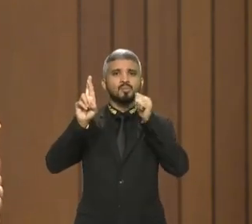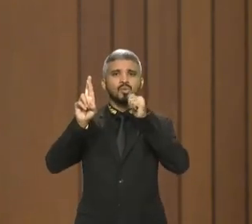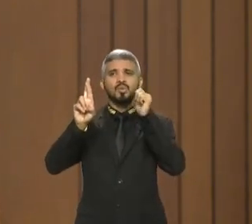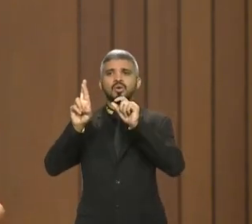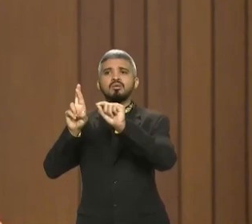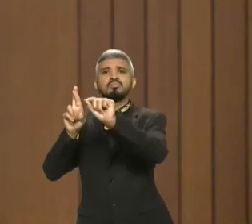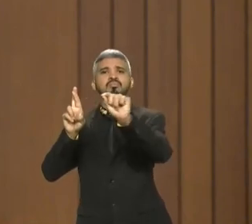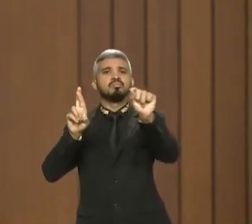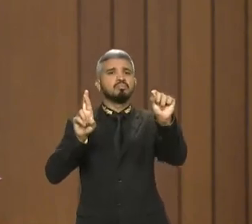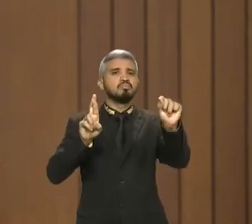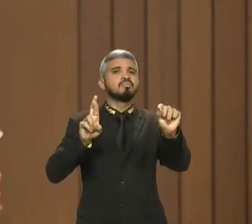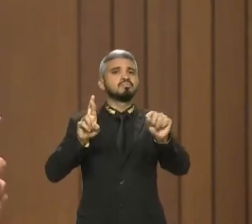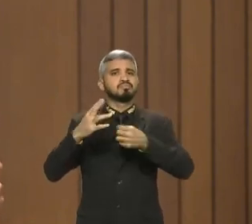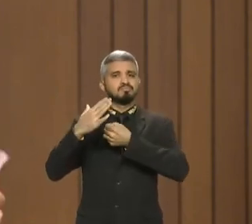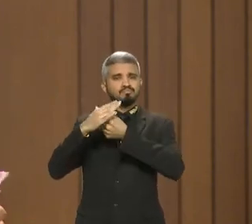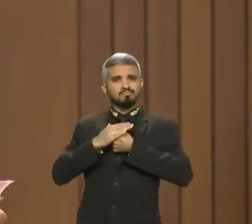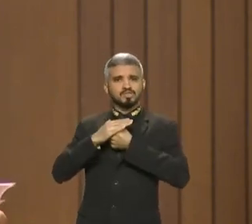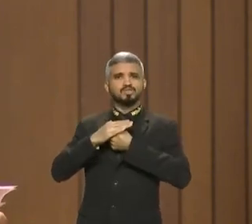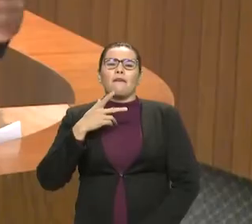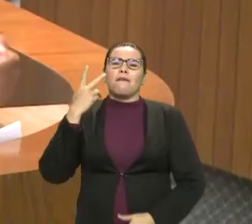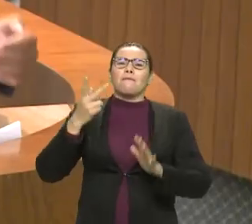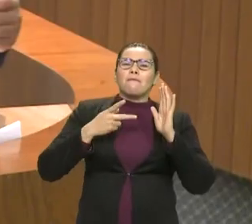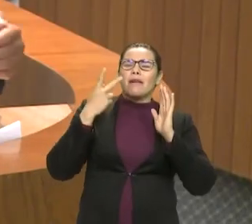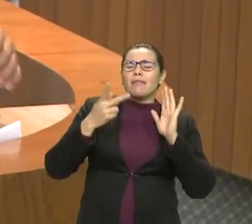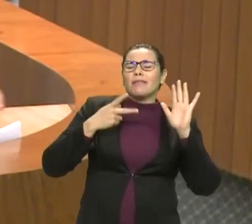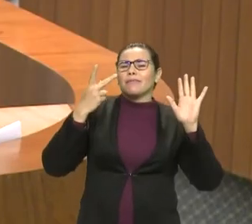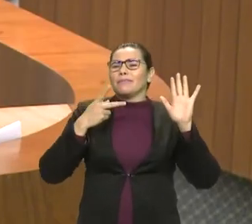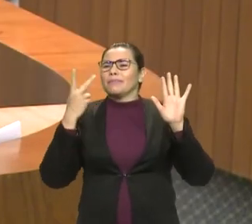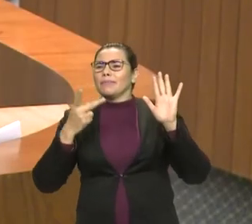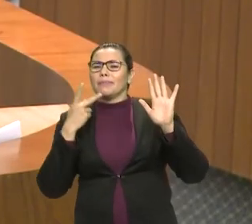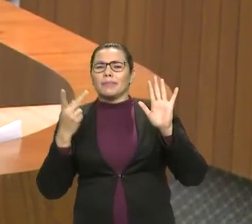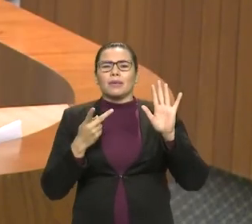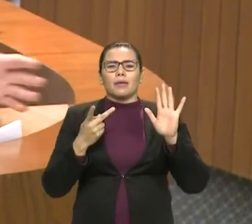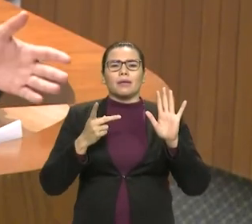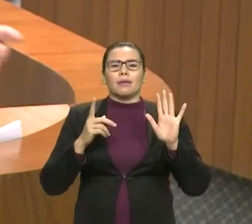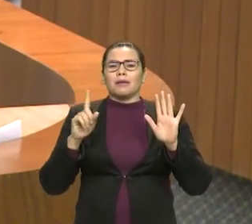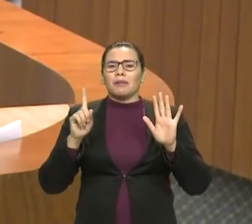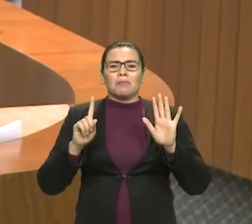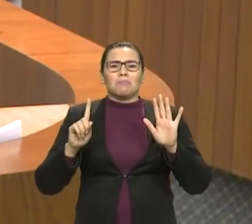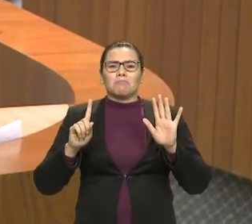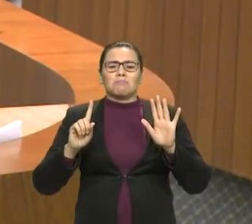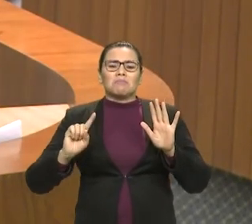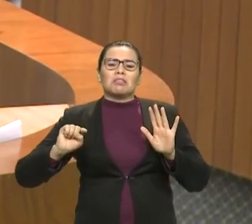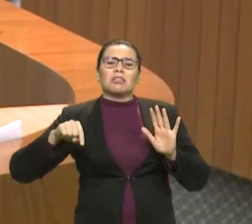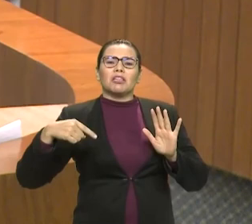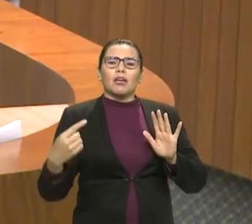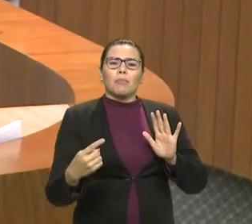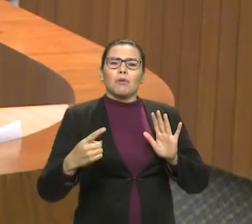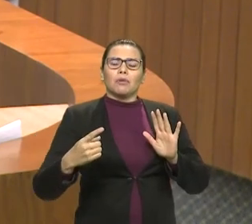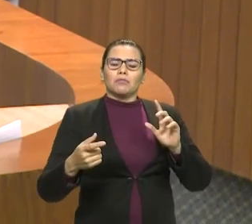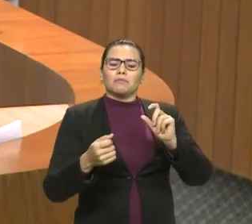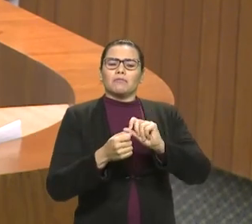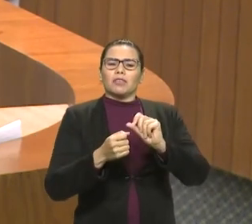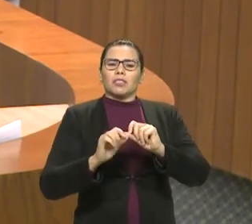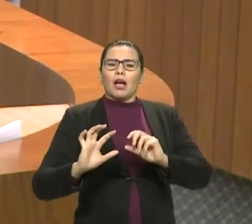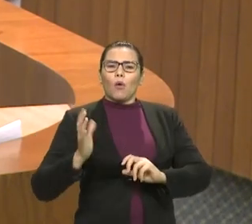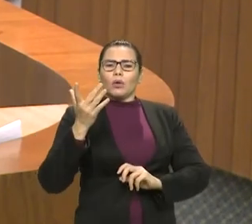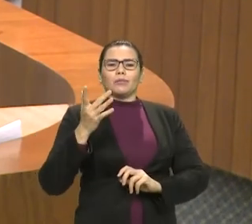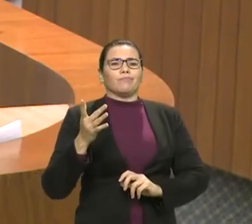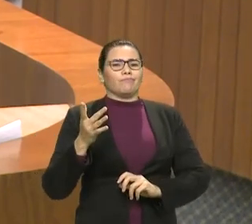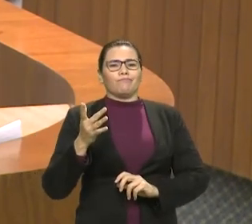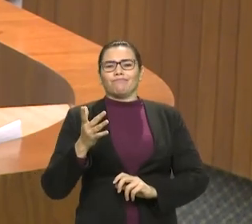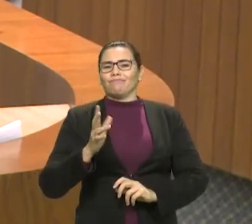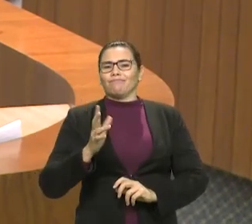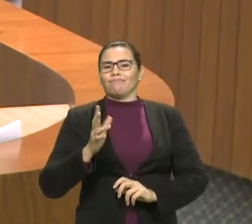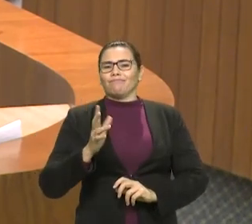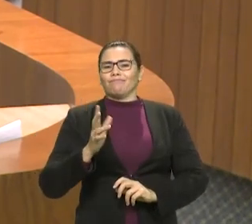de violência psicológica como eu tenho sofrido nos últimos dias. O último orador do dia foi o deputado Vinícius Louro. O deputado falou sobre a agenda no interior